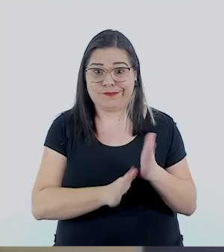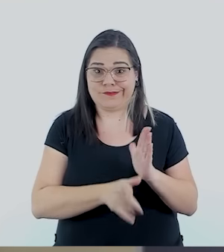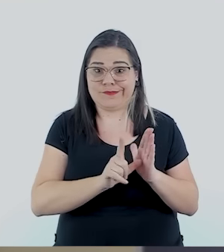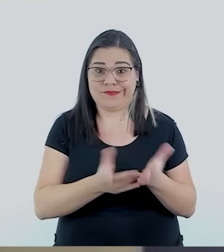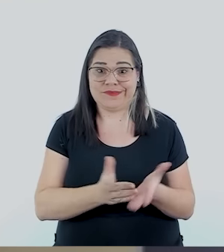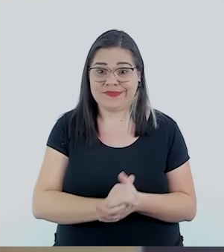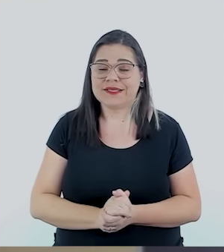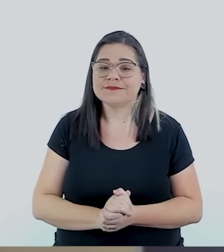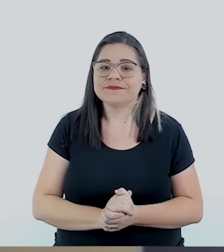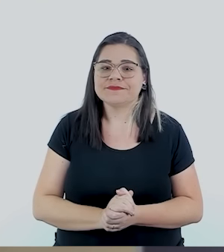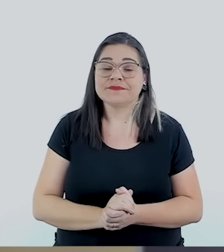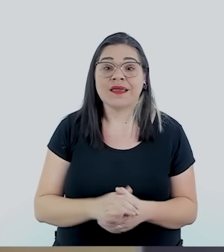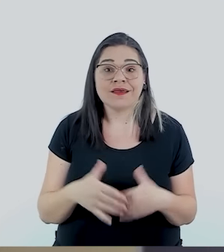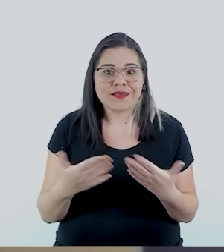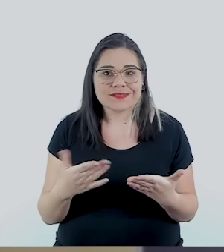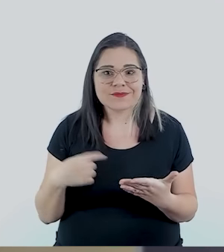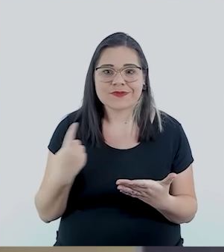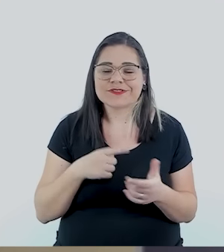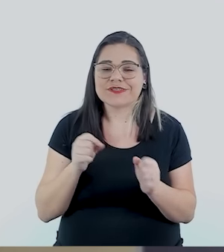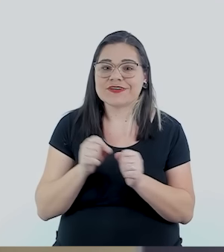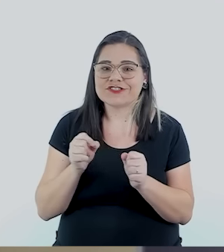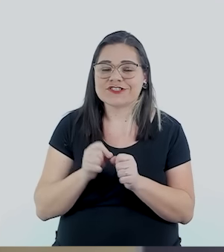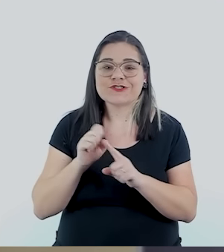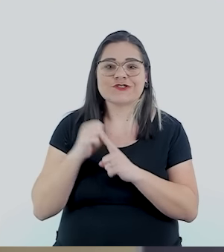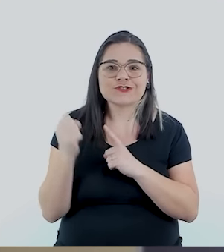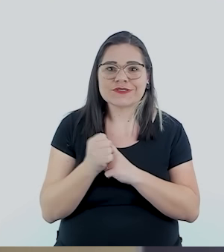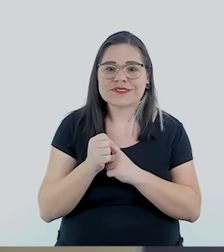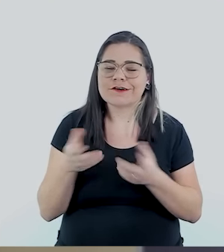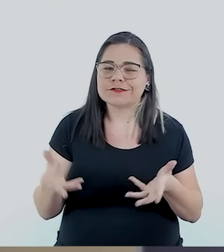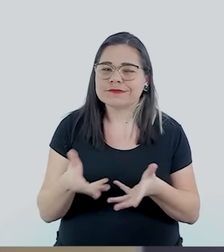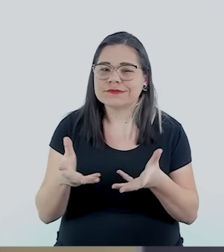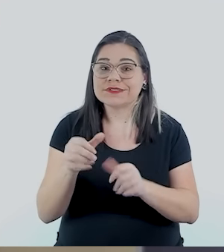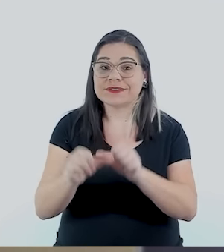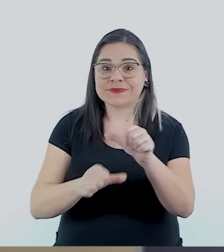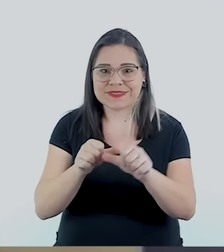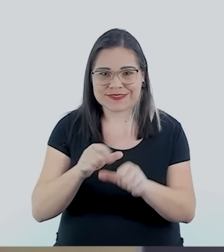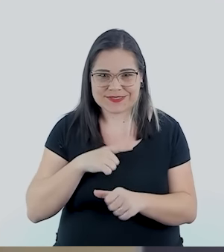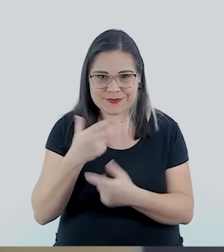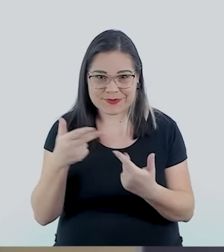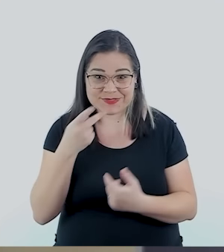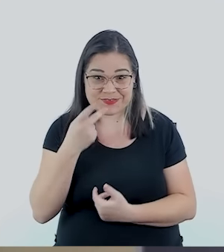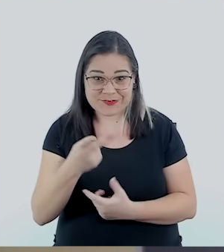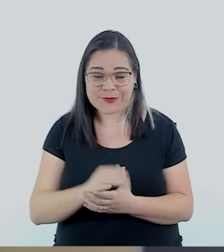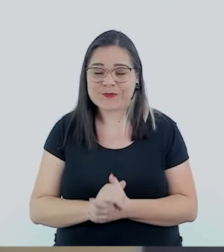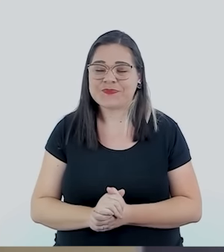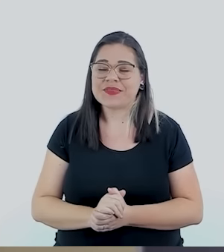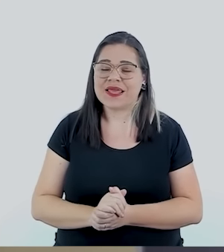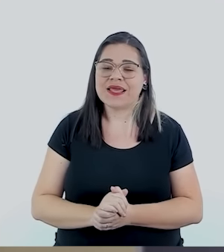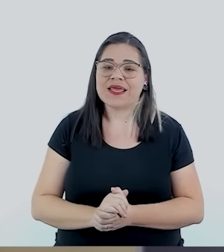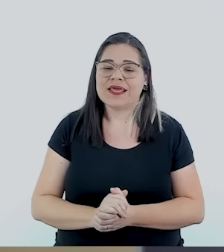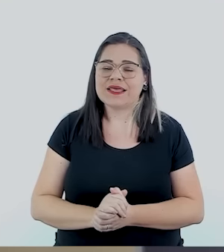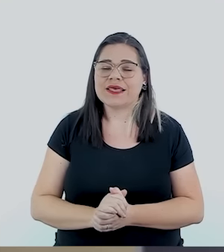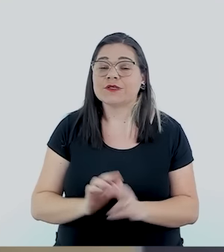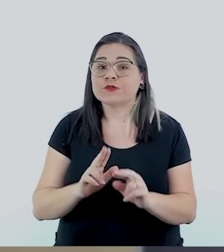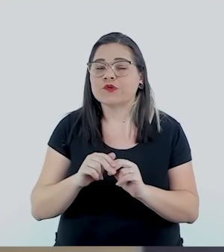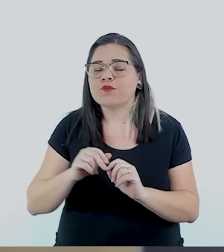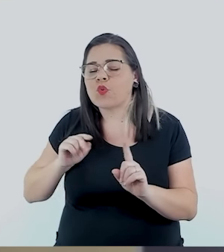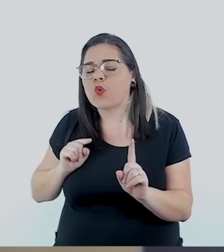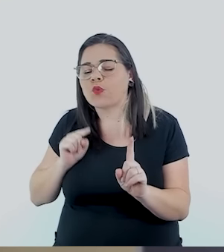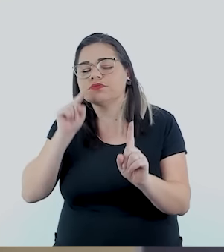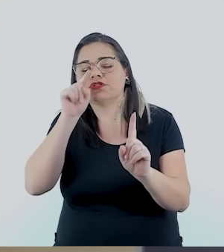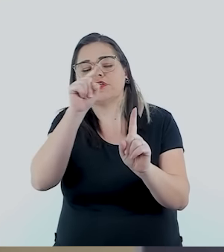e assim pra gente ser um agente social dessa mudança teve uma coisa que você trouxe que disse que a a parte da intencionalidade